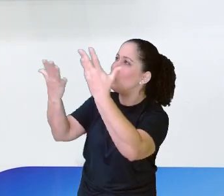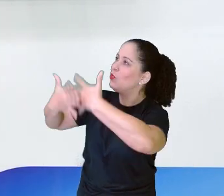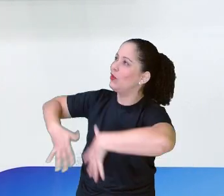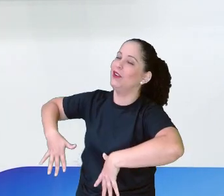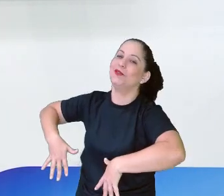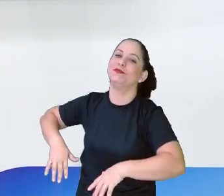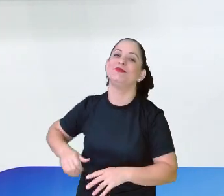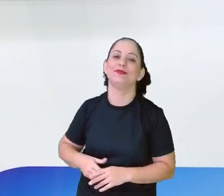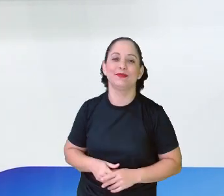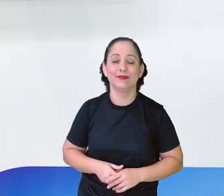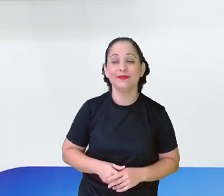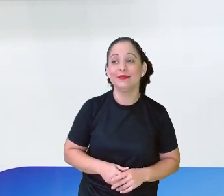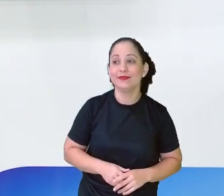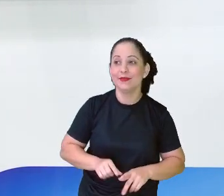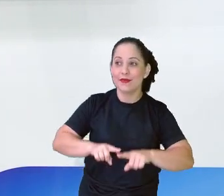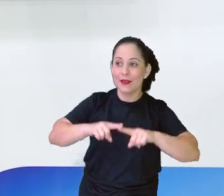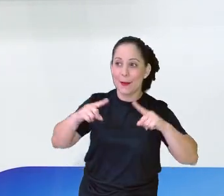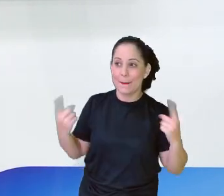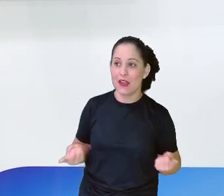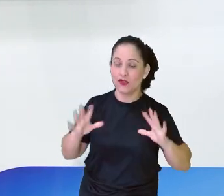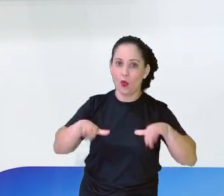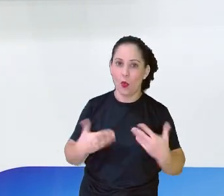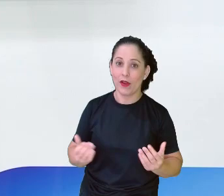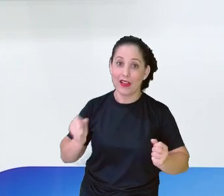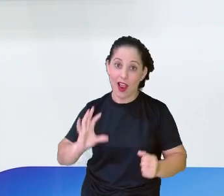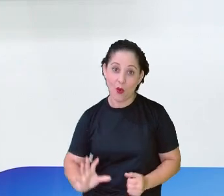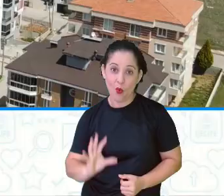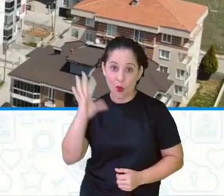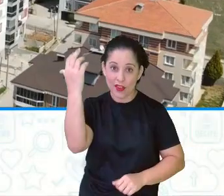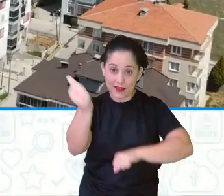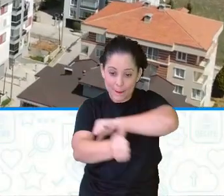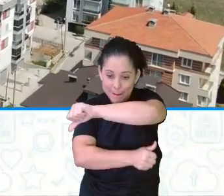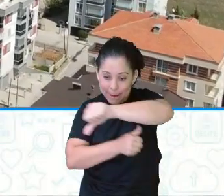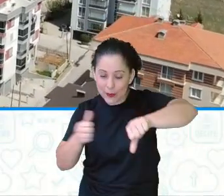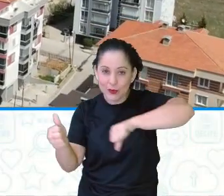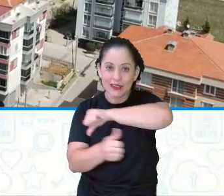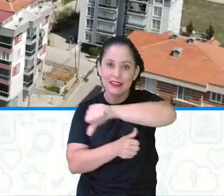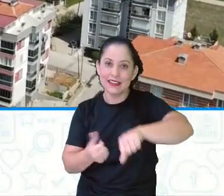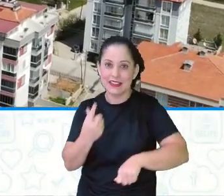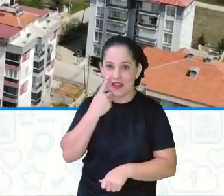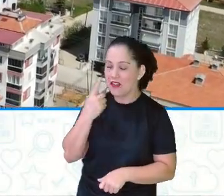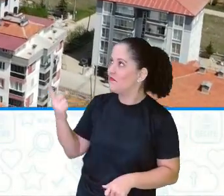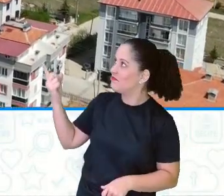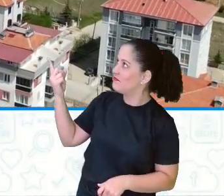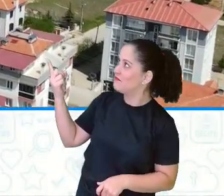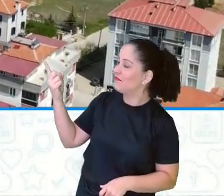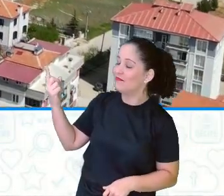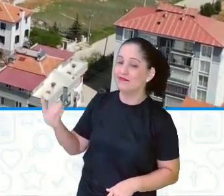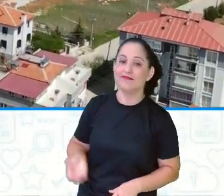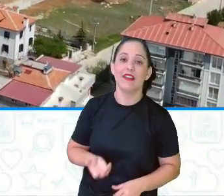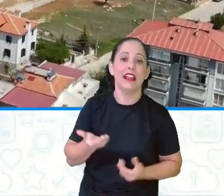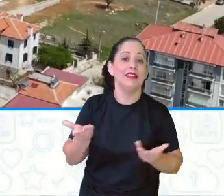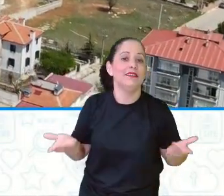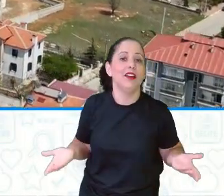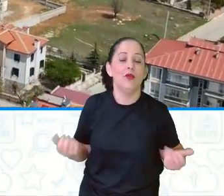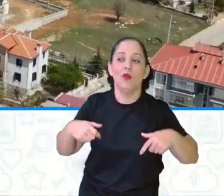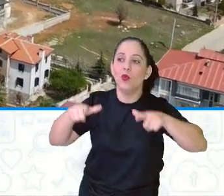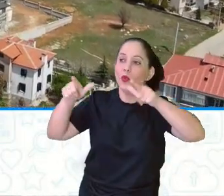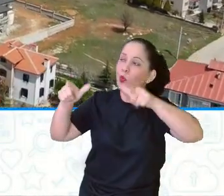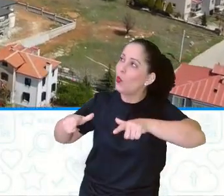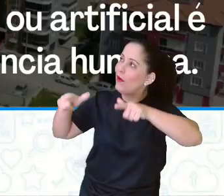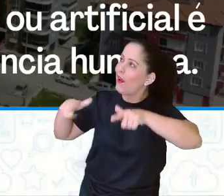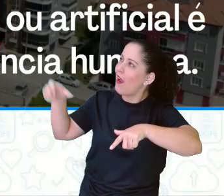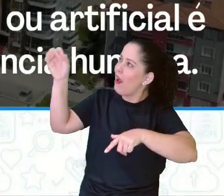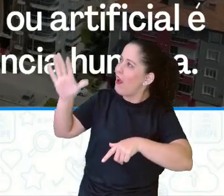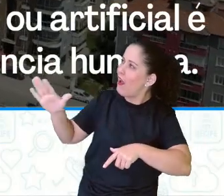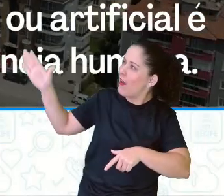aí. E quando acontece essa modificação, como aconteceu aqui no Recife, essa paisagem, como a gente está vendo aqui